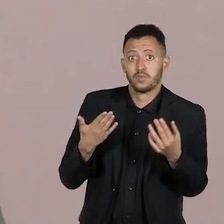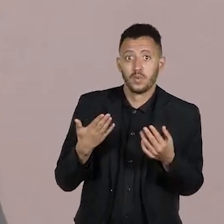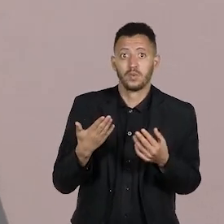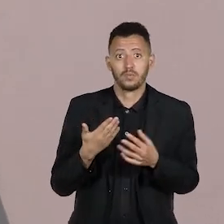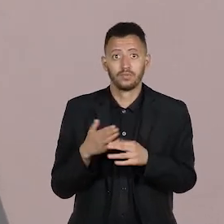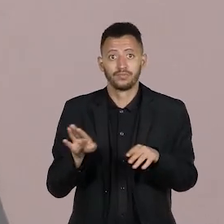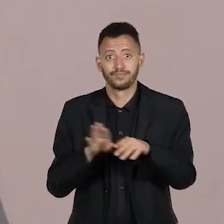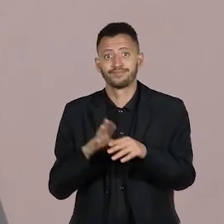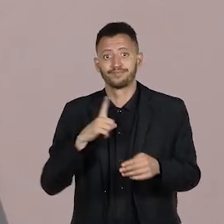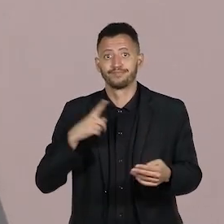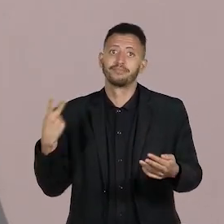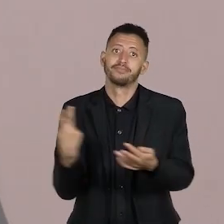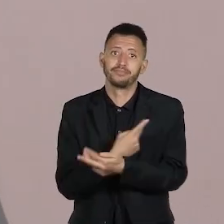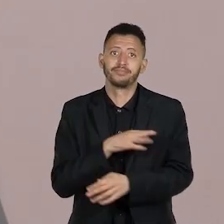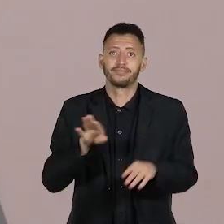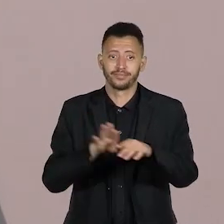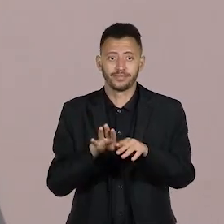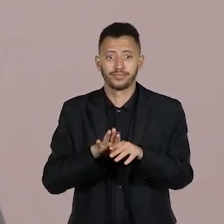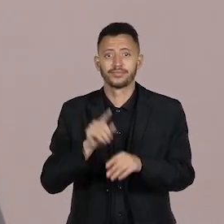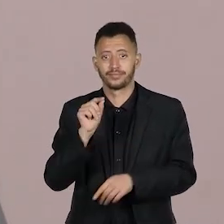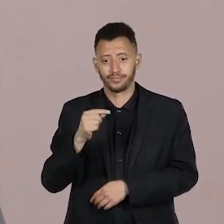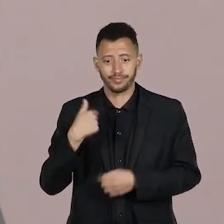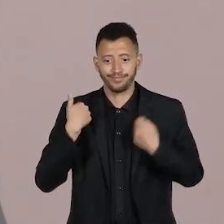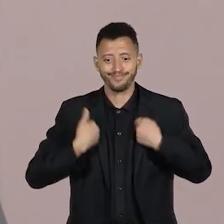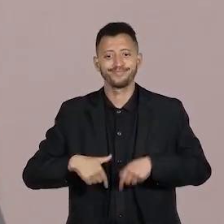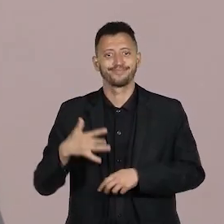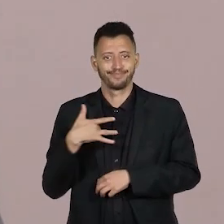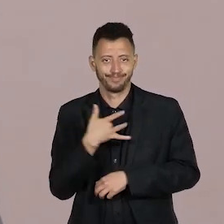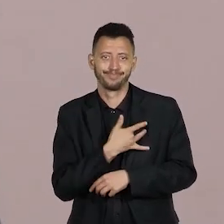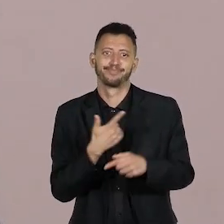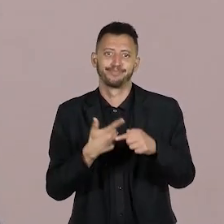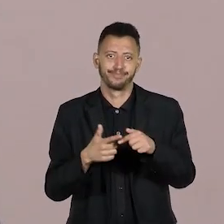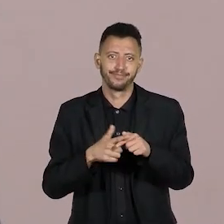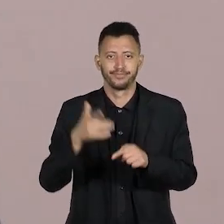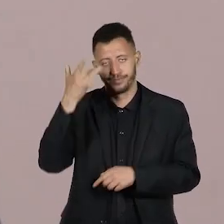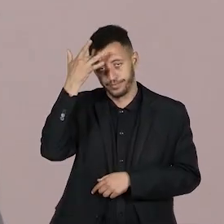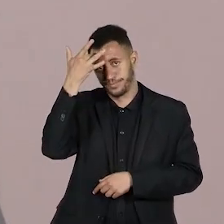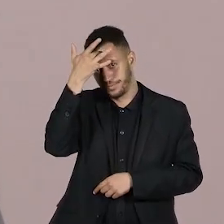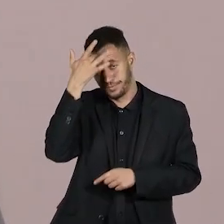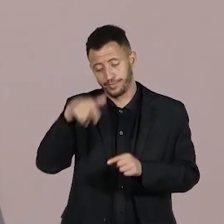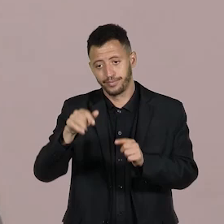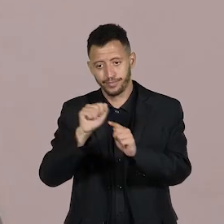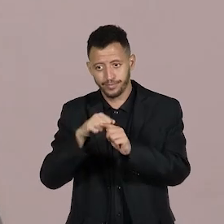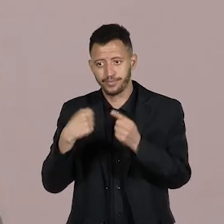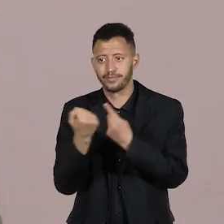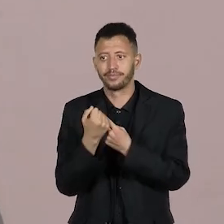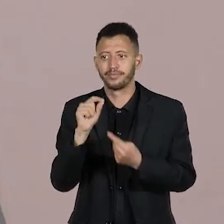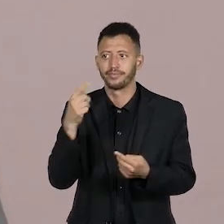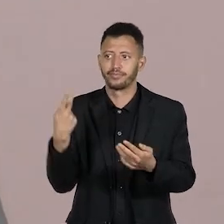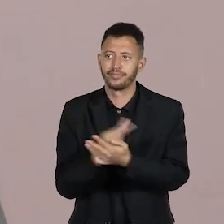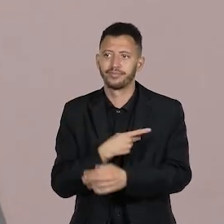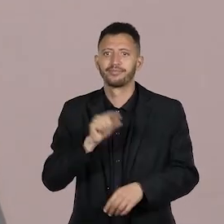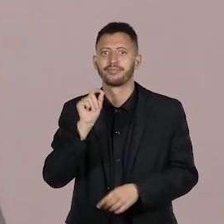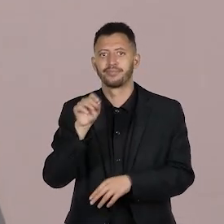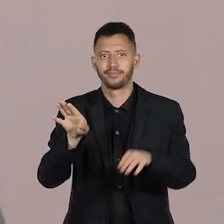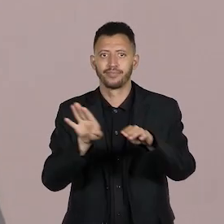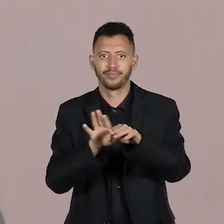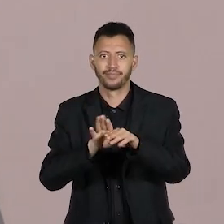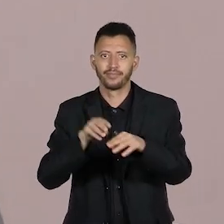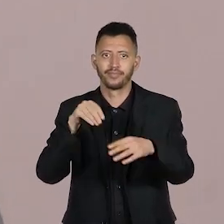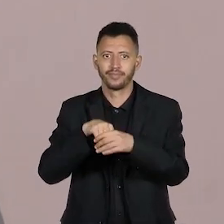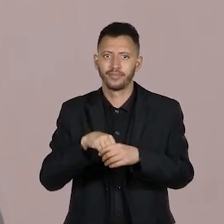pânico e que afetam tanto a saúde física, mental, social, que